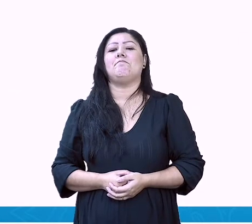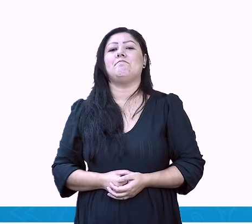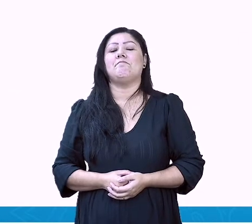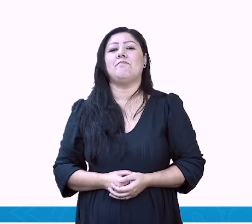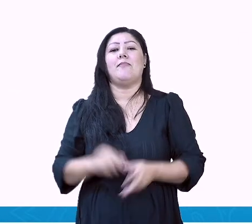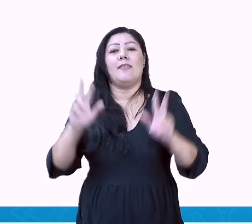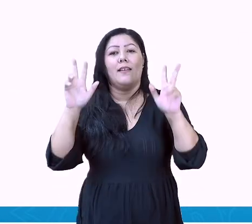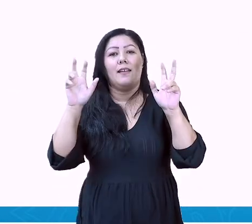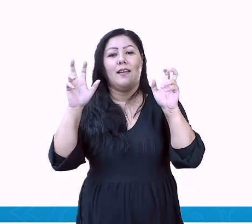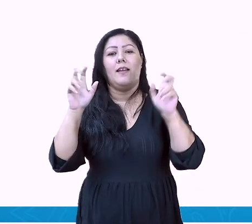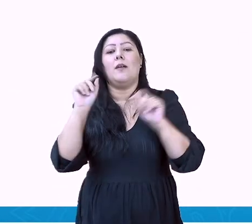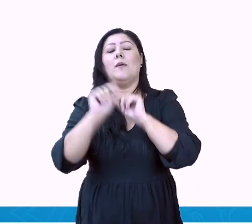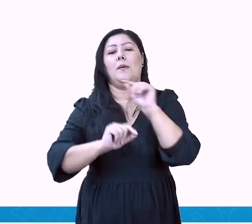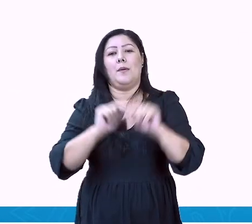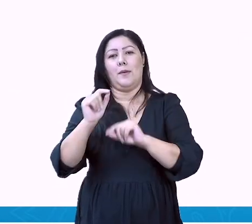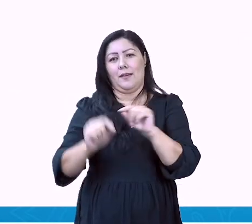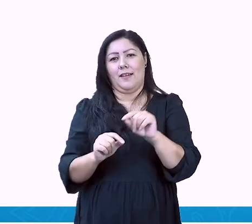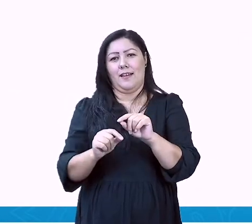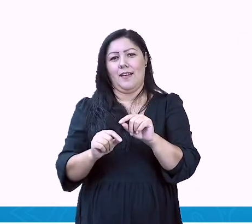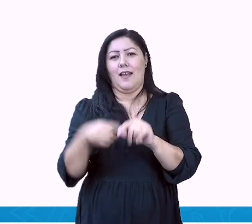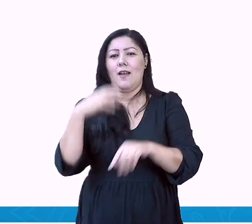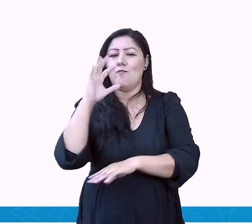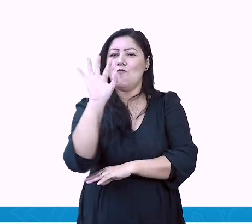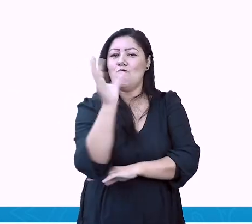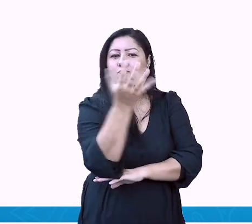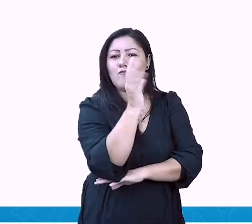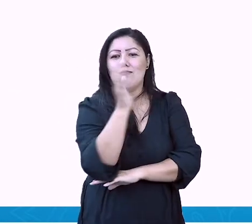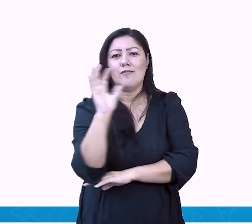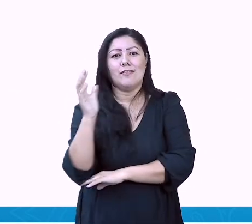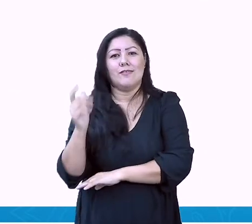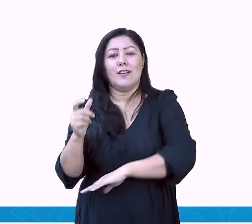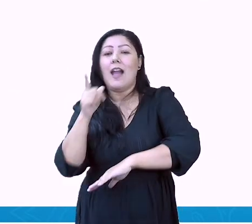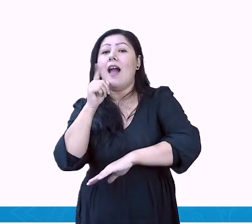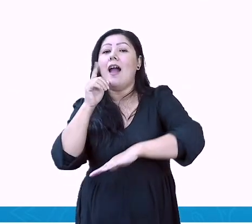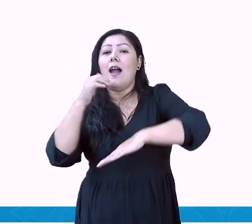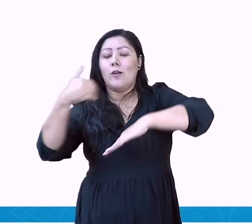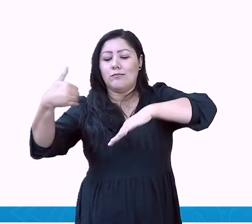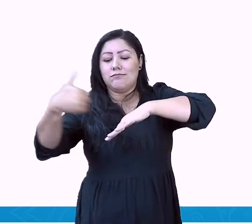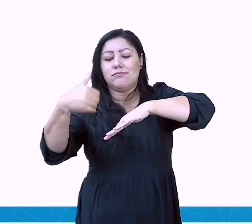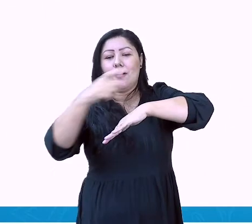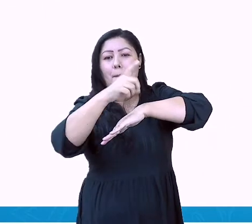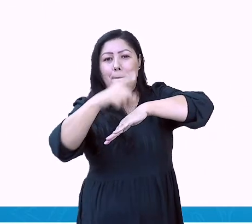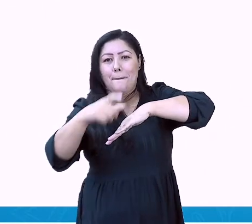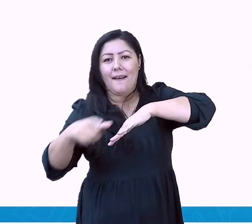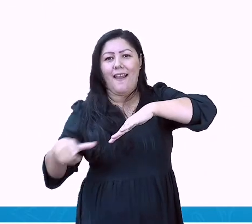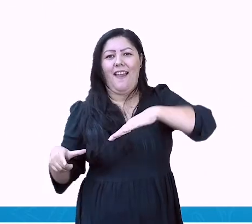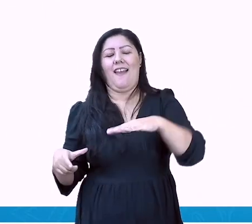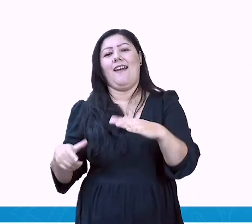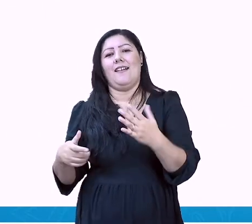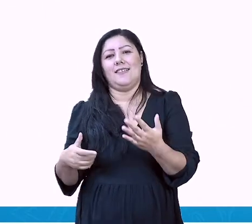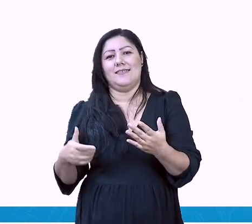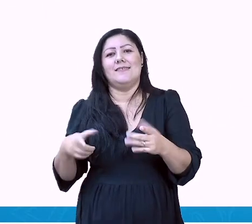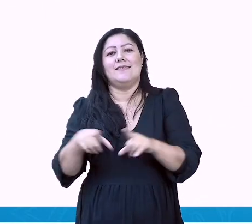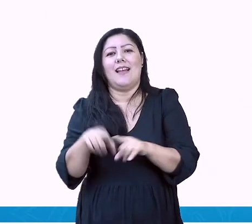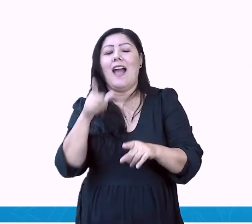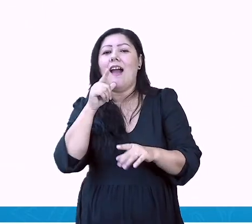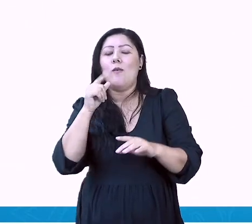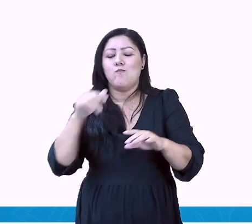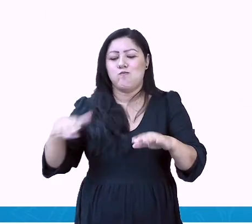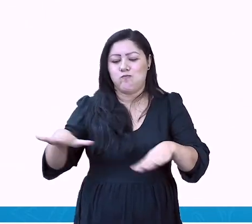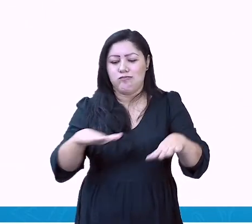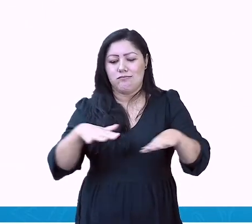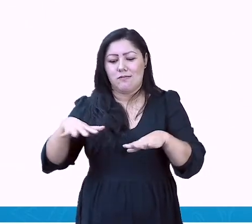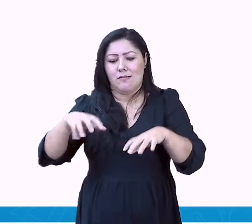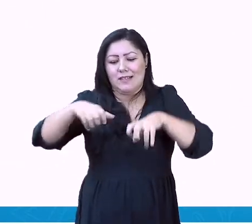E nós temos o quê? A vegetação litorânea, que são os restingues, os manguezais. Né? Nós